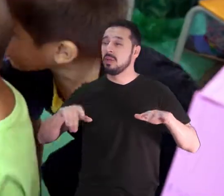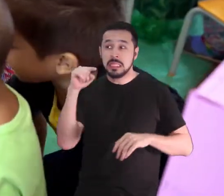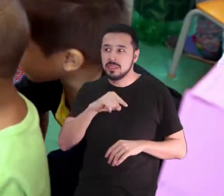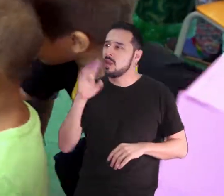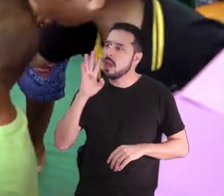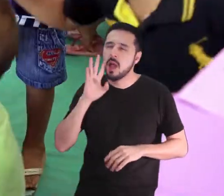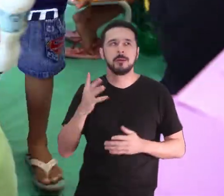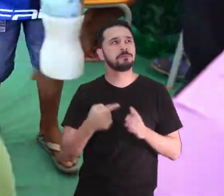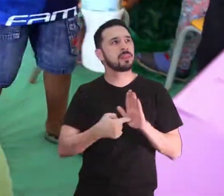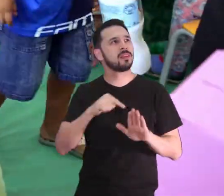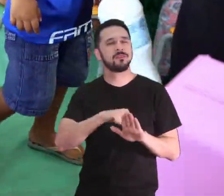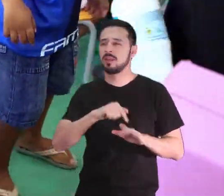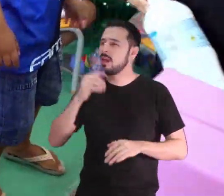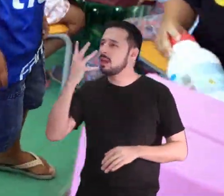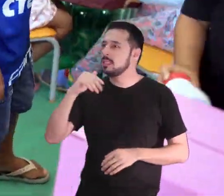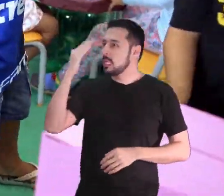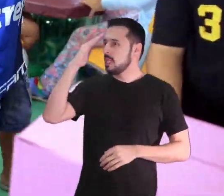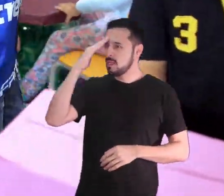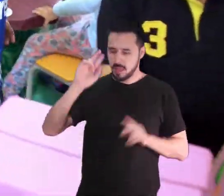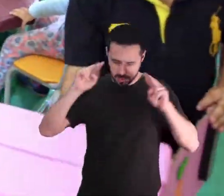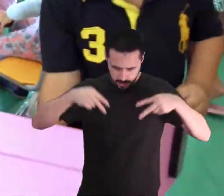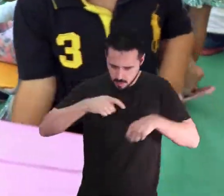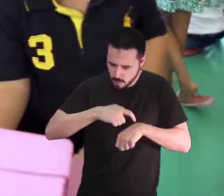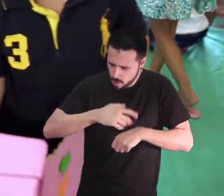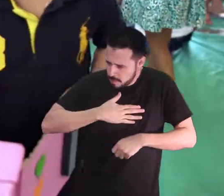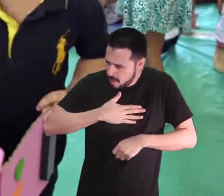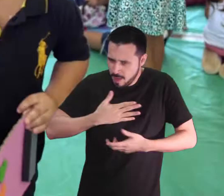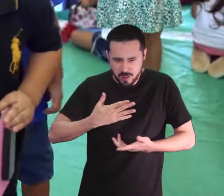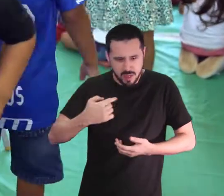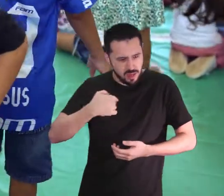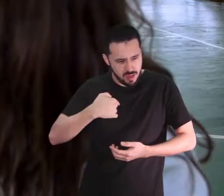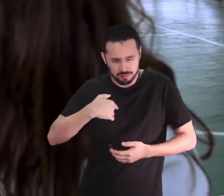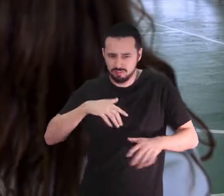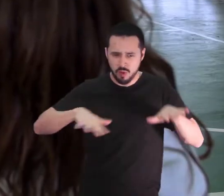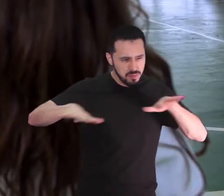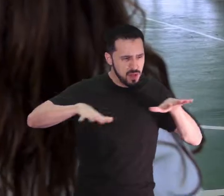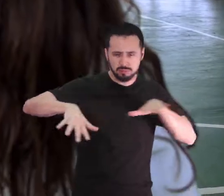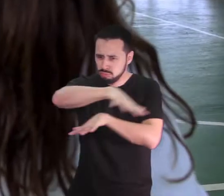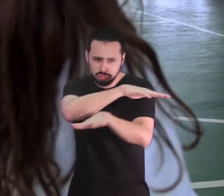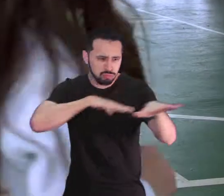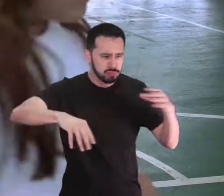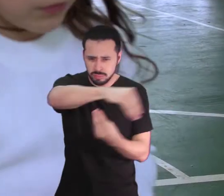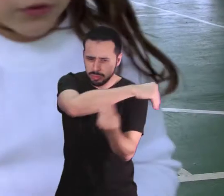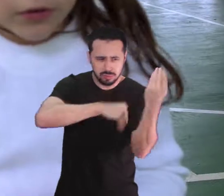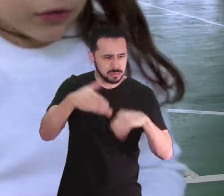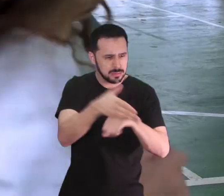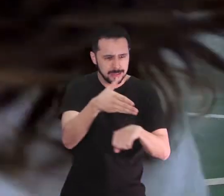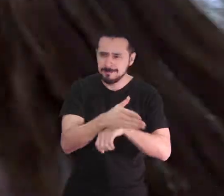né? Esse é o grande barato da criança entender que o momento ali é dela, né? Que existe todo